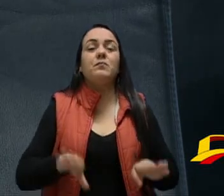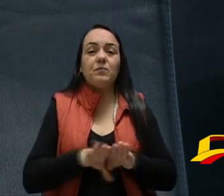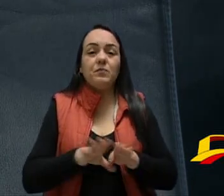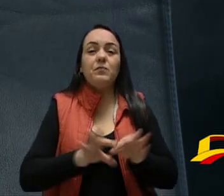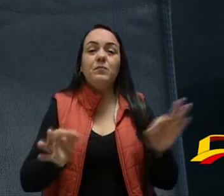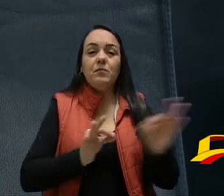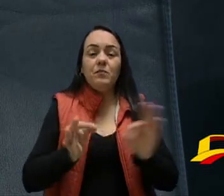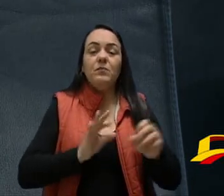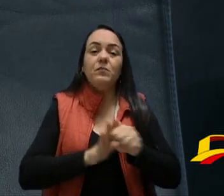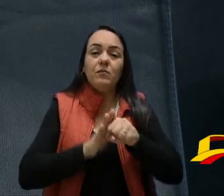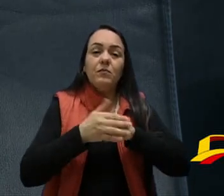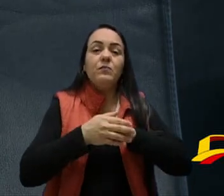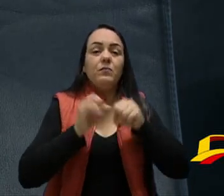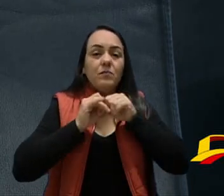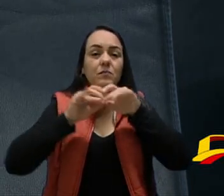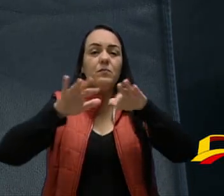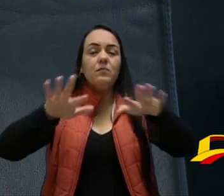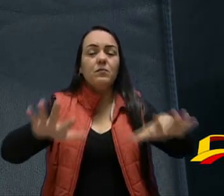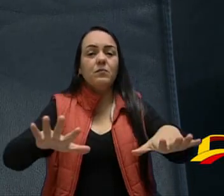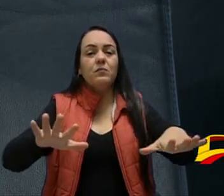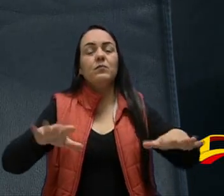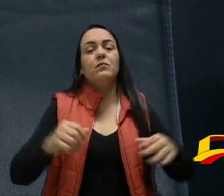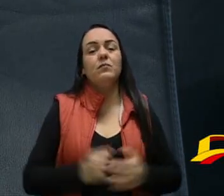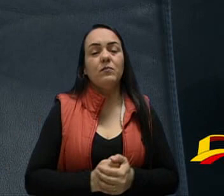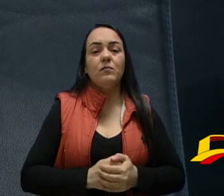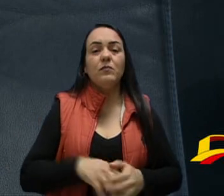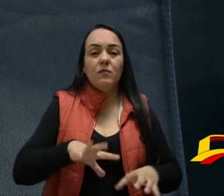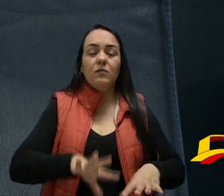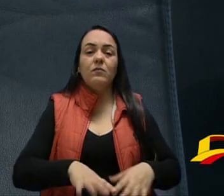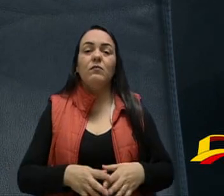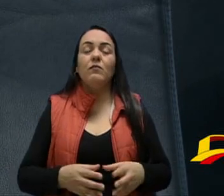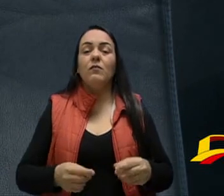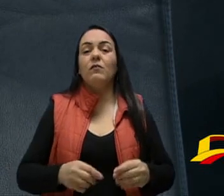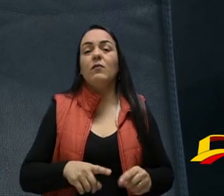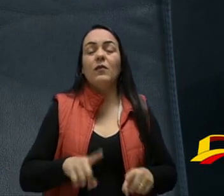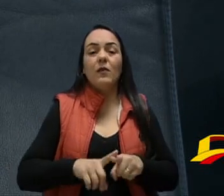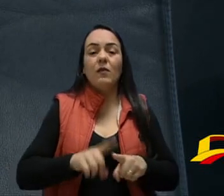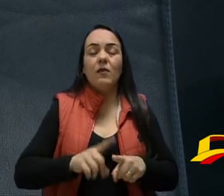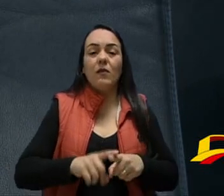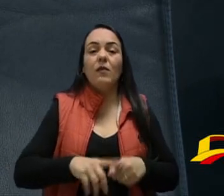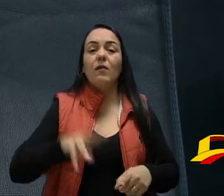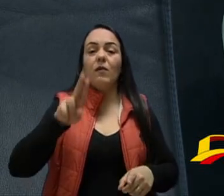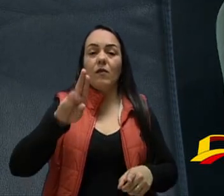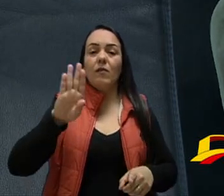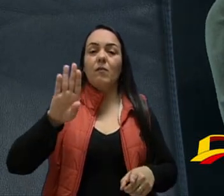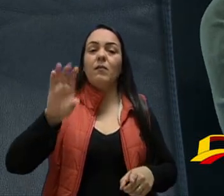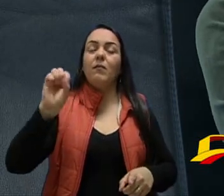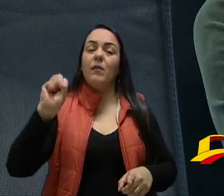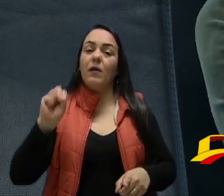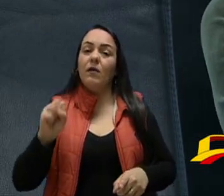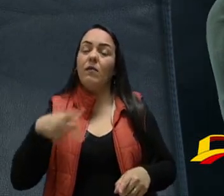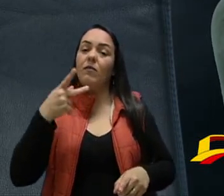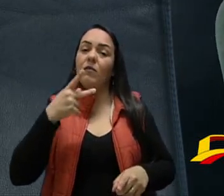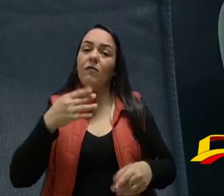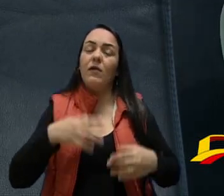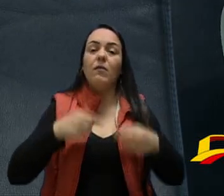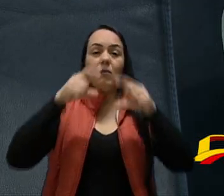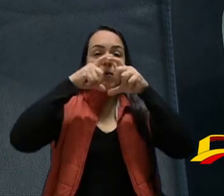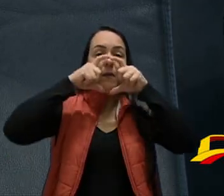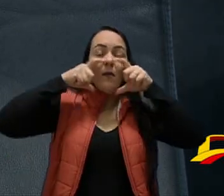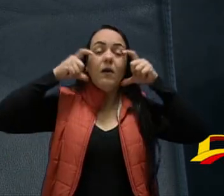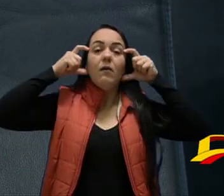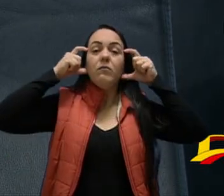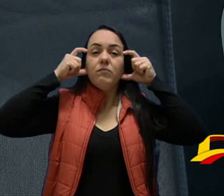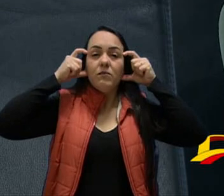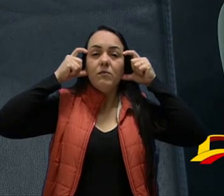por isso que foi criado um fluxo específico para o sintomático respiratório dentro de todas as unidades de saúde inclusive com a oferta de máscara